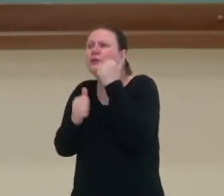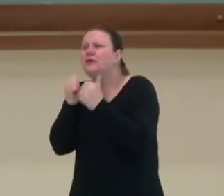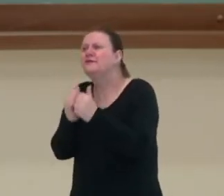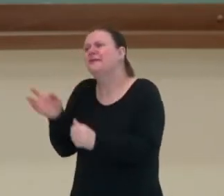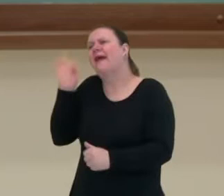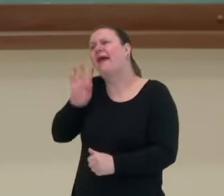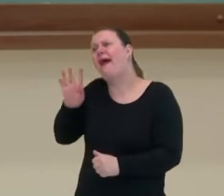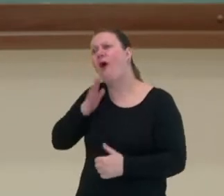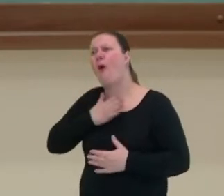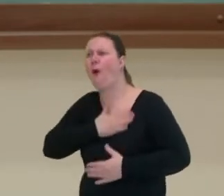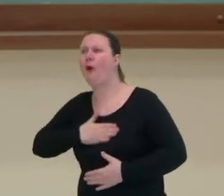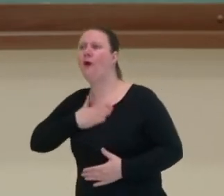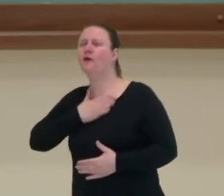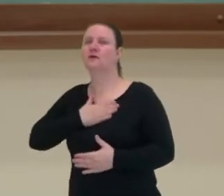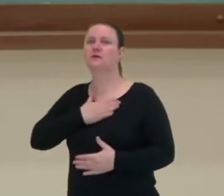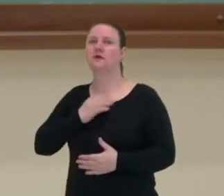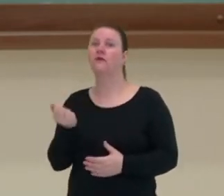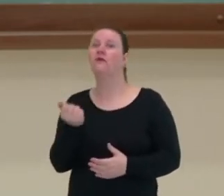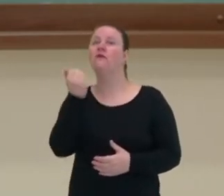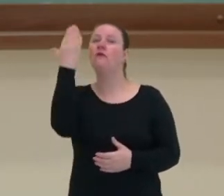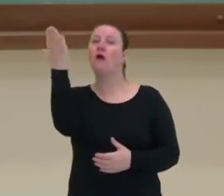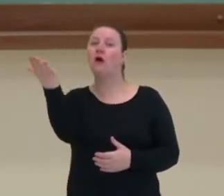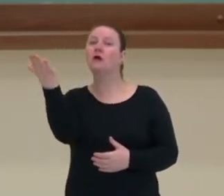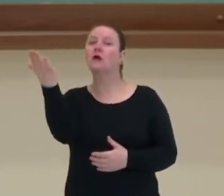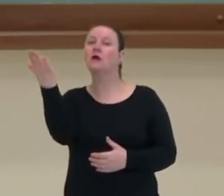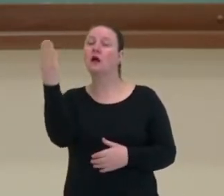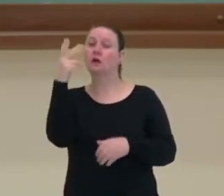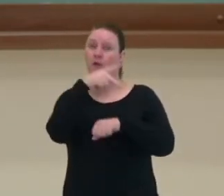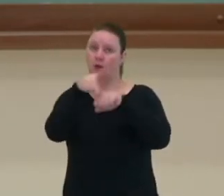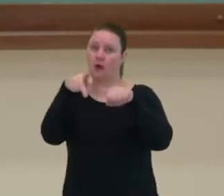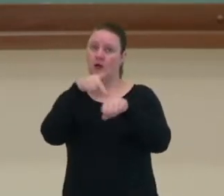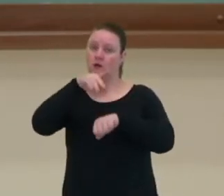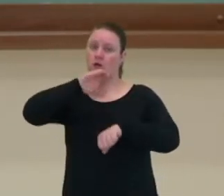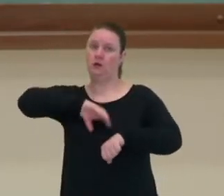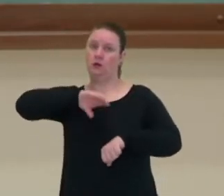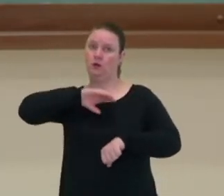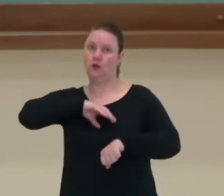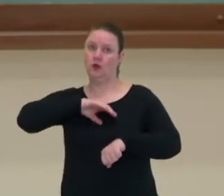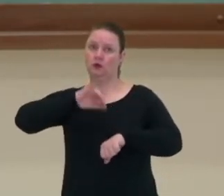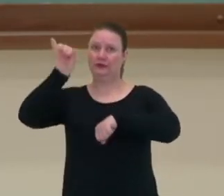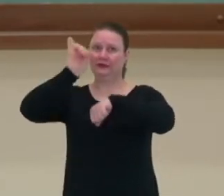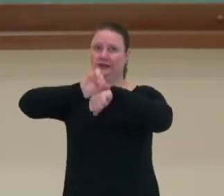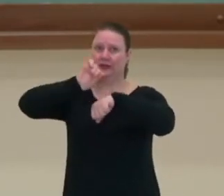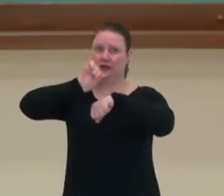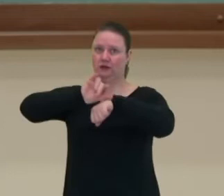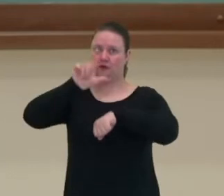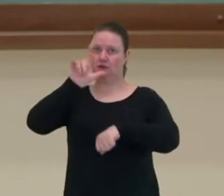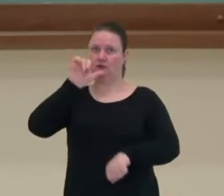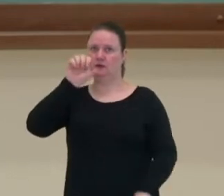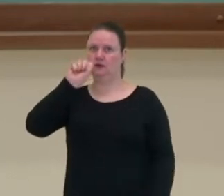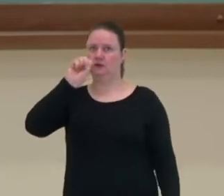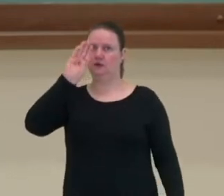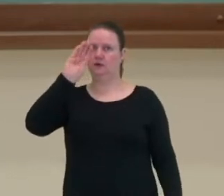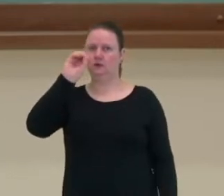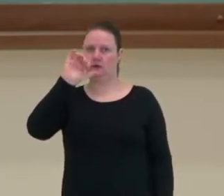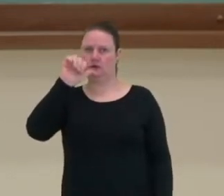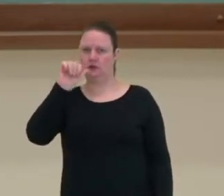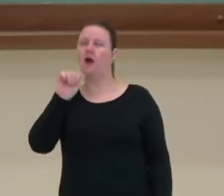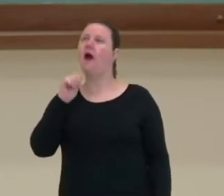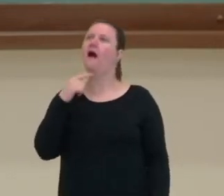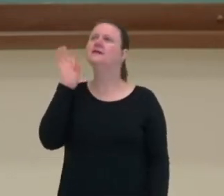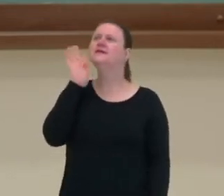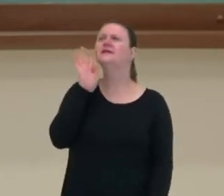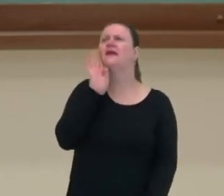esporte fora do Brasil, né, em Portugal, em Lisboa, achou aquele esporte maravilhoso e